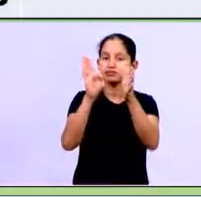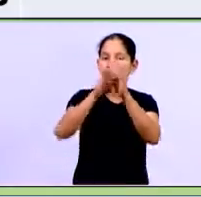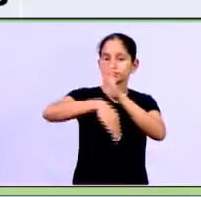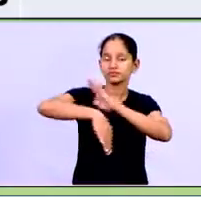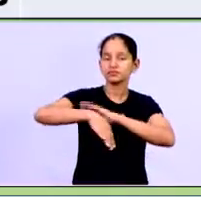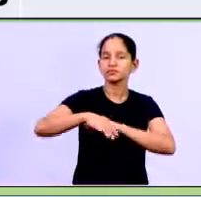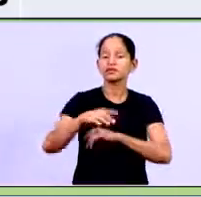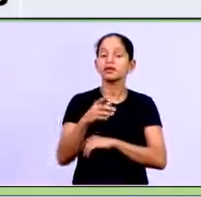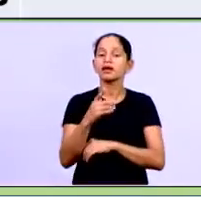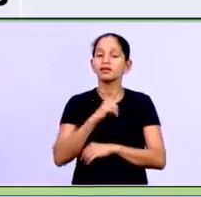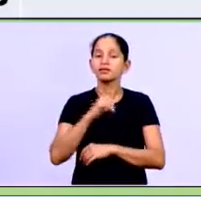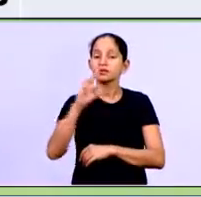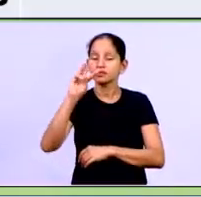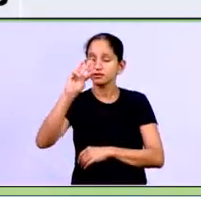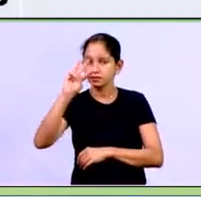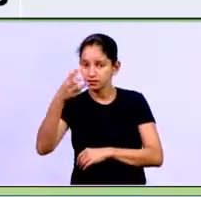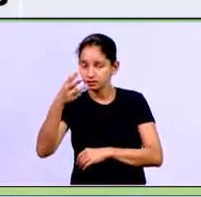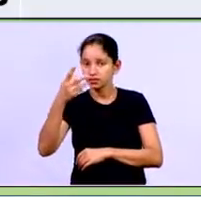valor